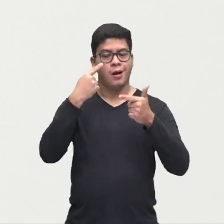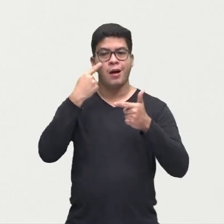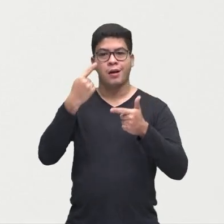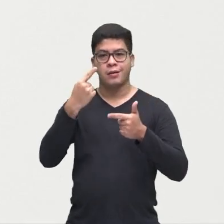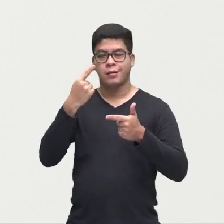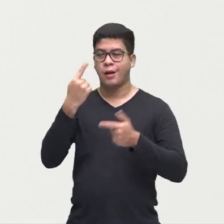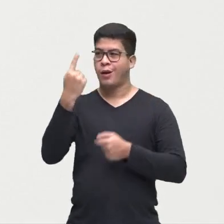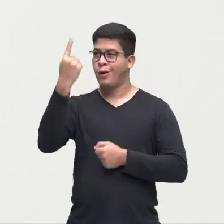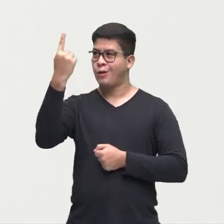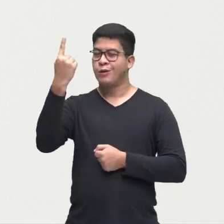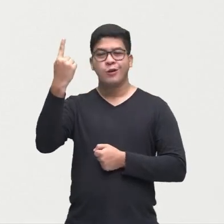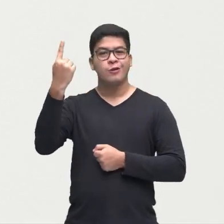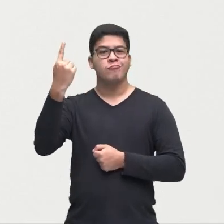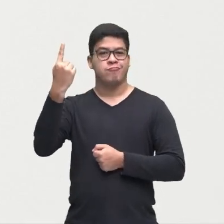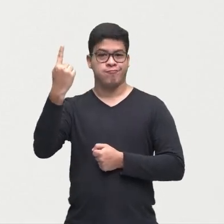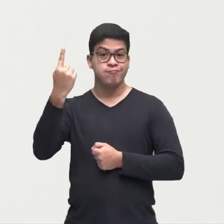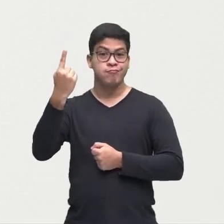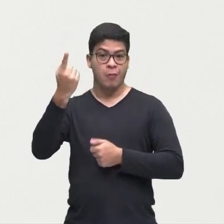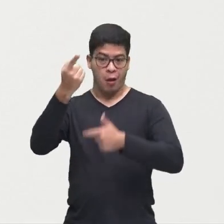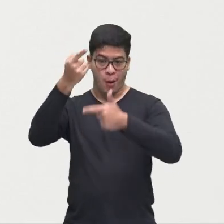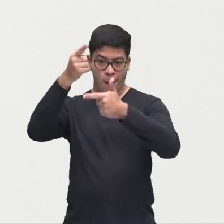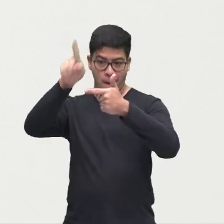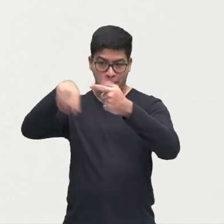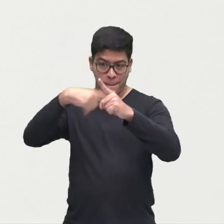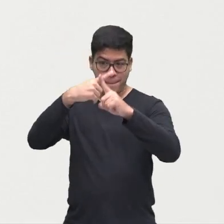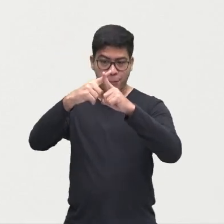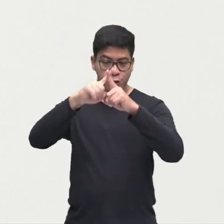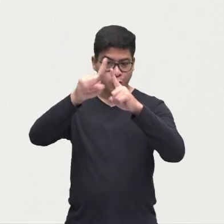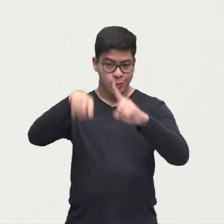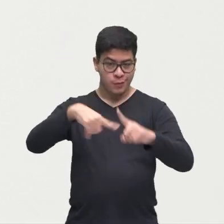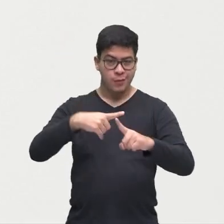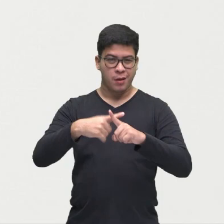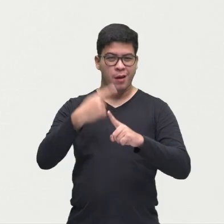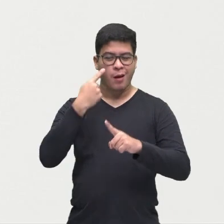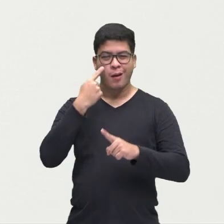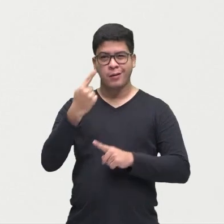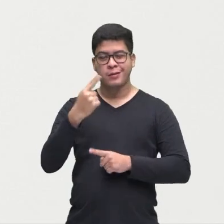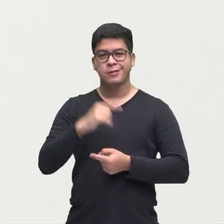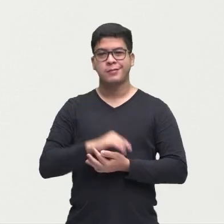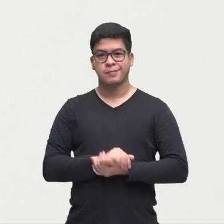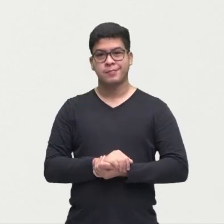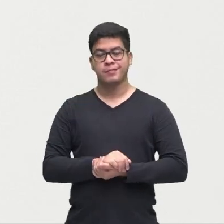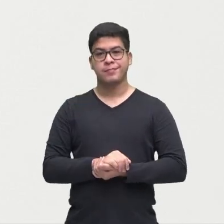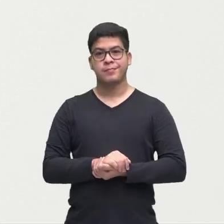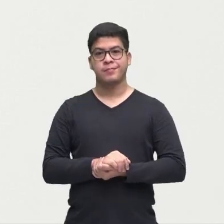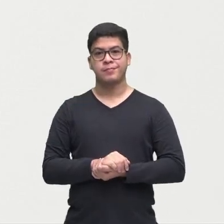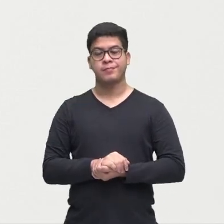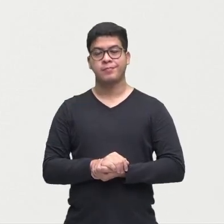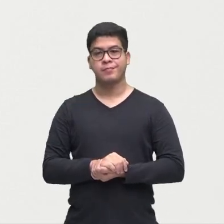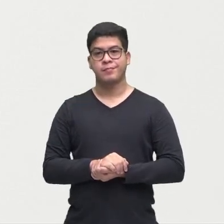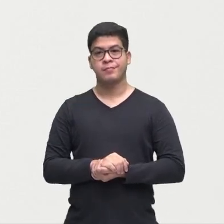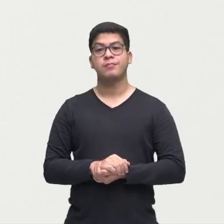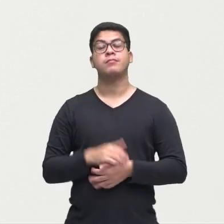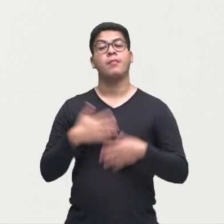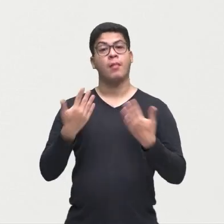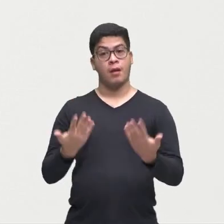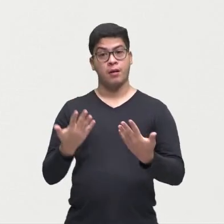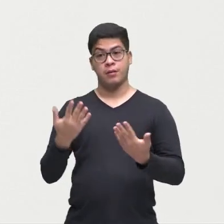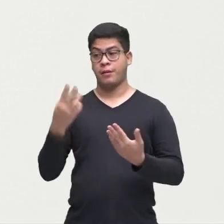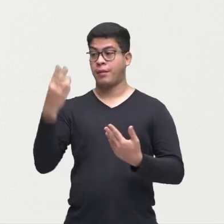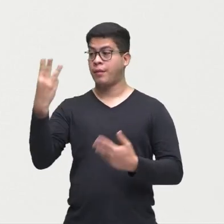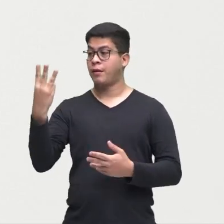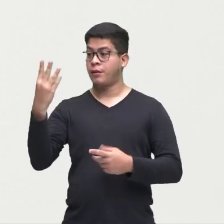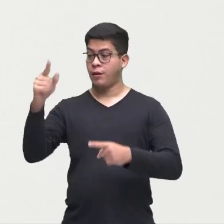aquela técnica que eu mostrei para vocês. Multiplica, né, todos esses números primos por 1. Então, 3 vezes